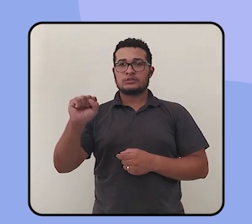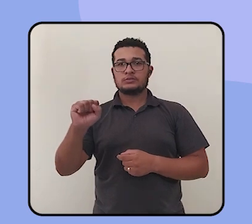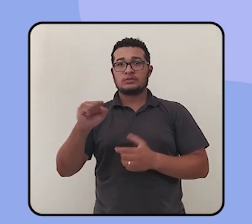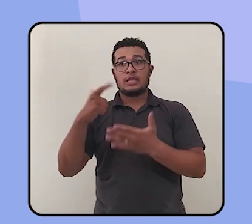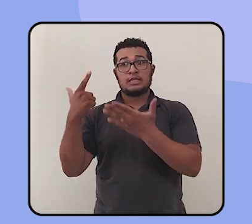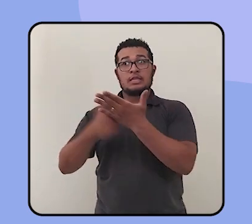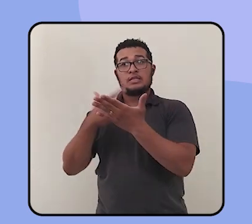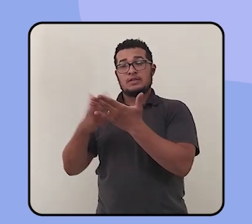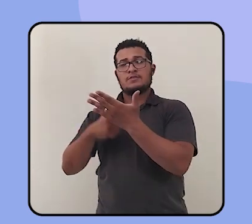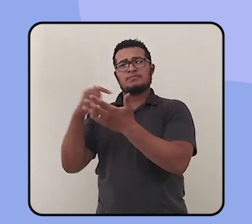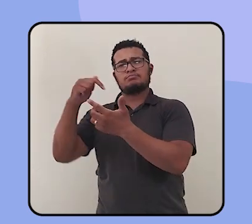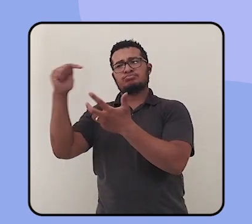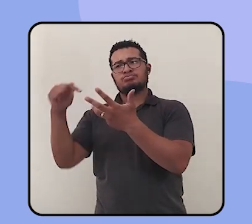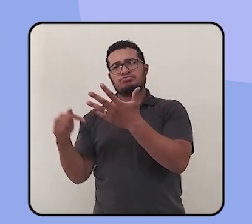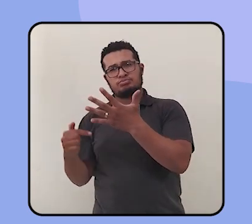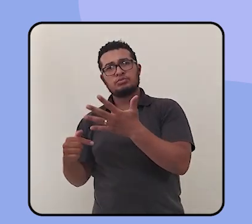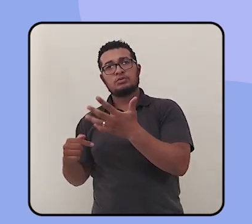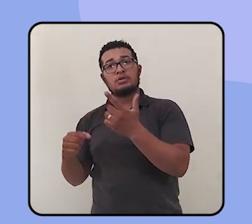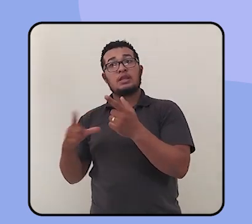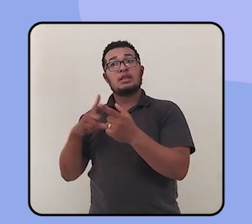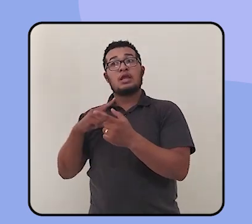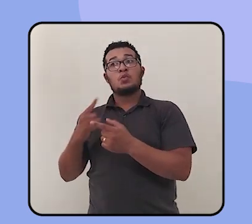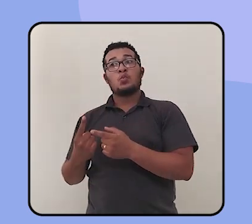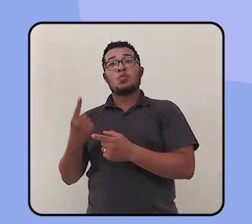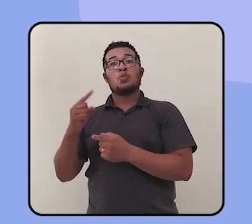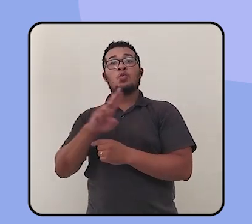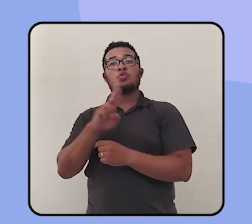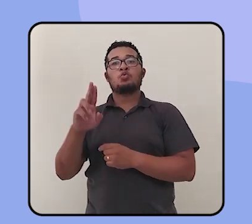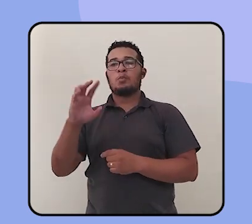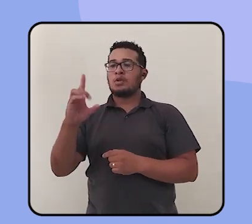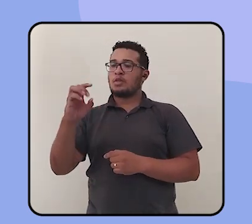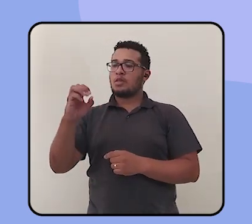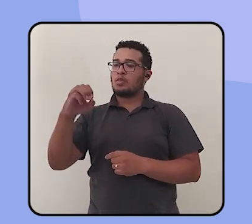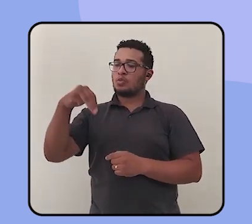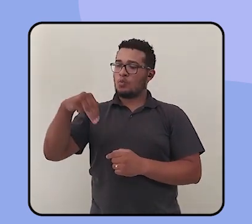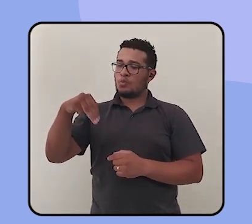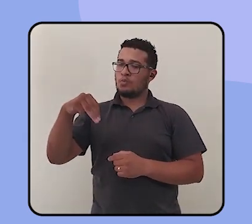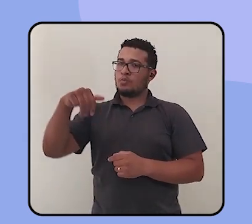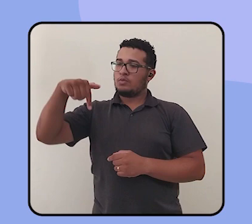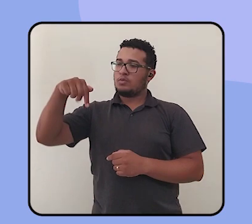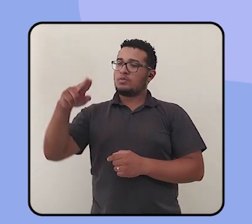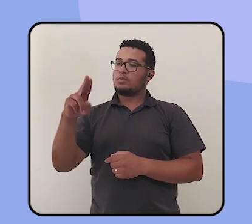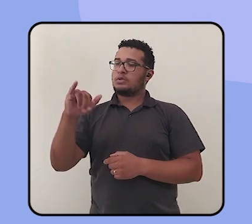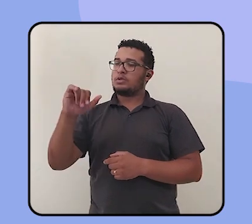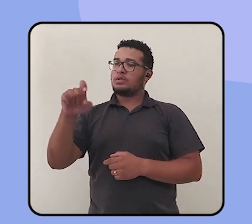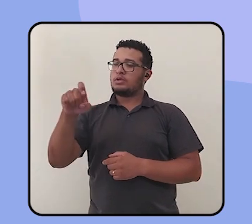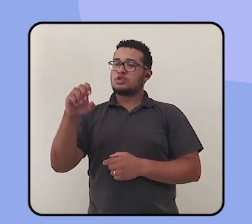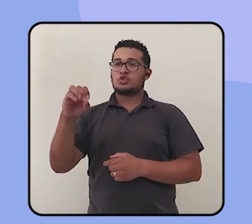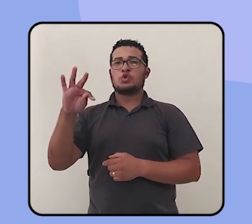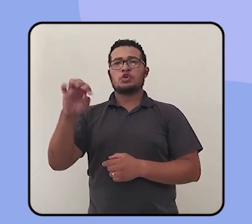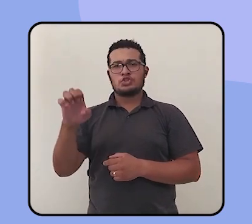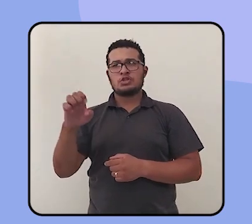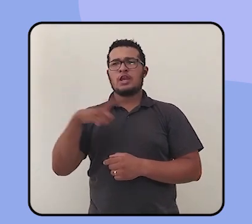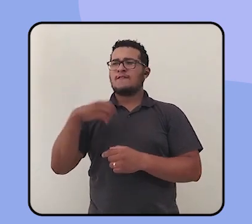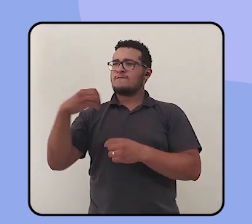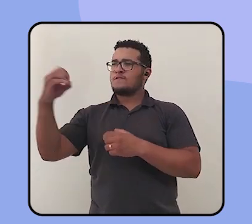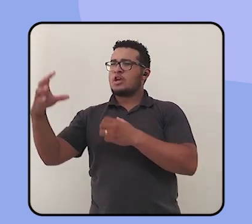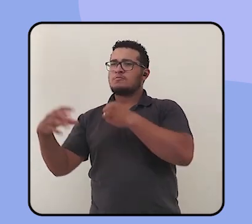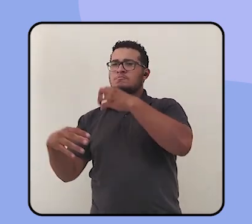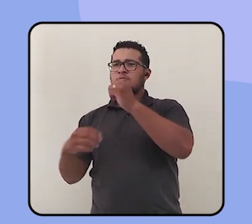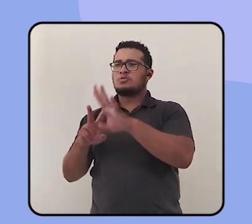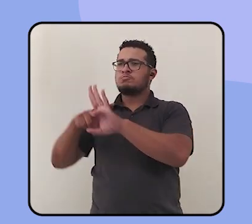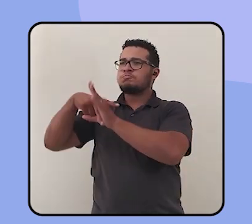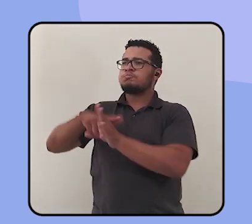livros escreveu dom quixote o livro maravilhoso que retrata um homem né no quixote na viajando nas suas viagens